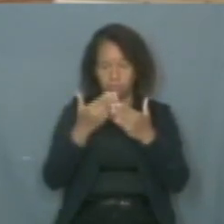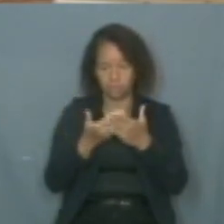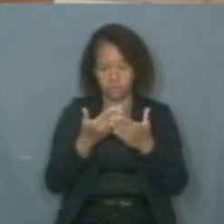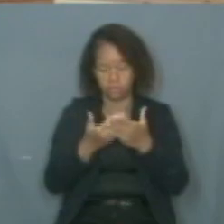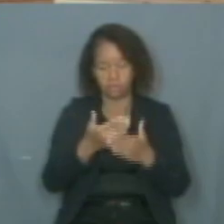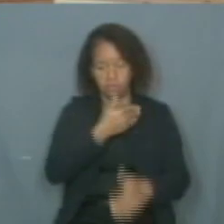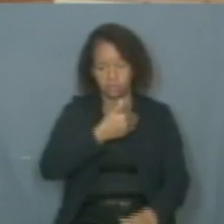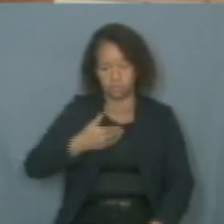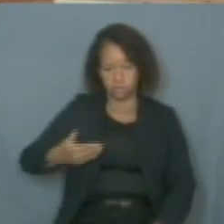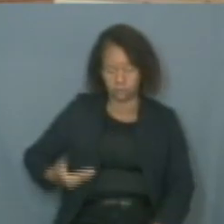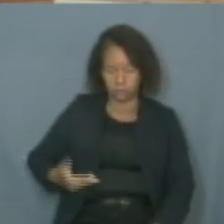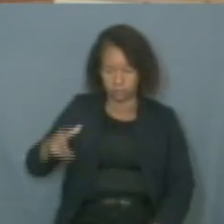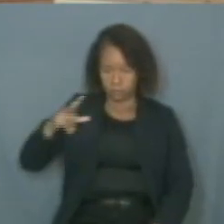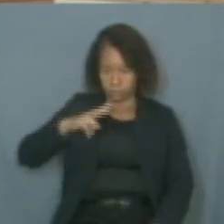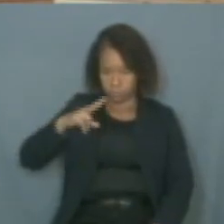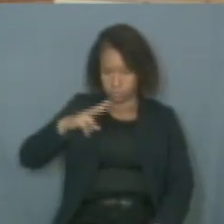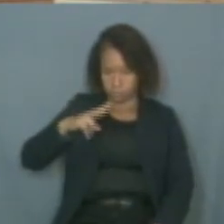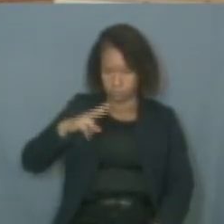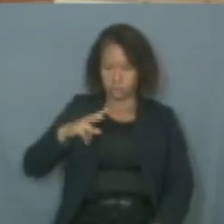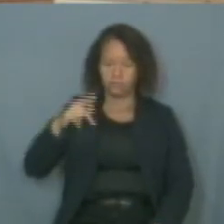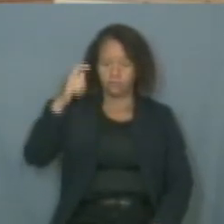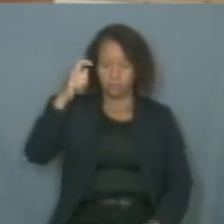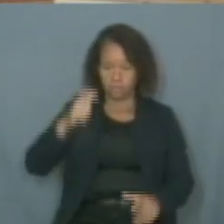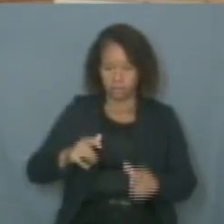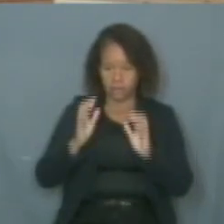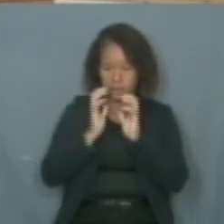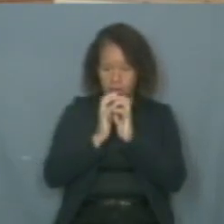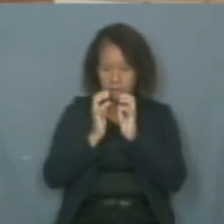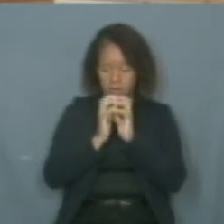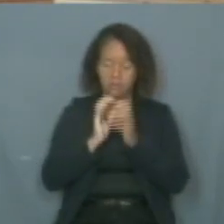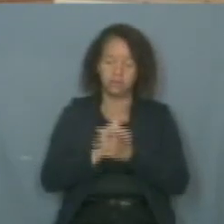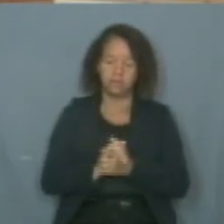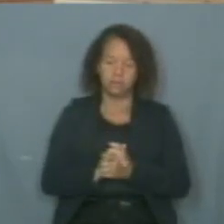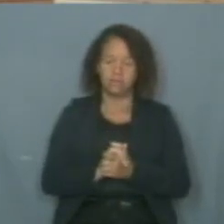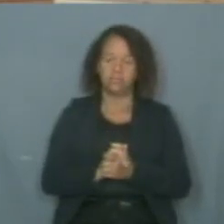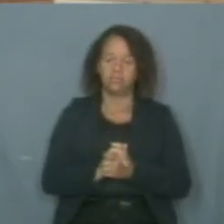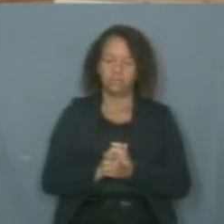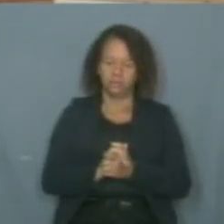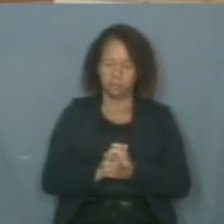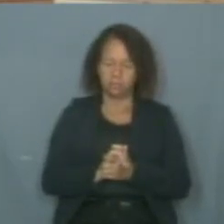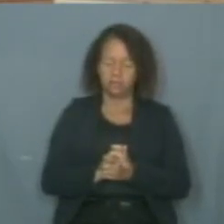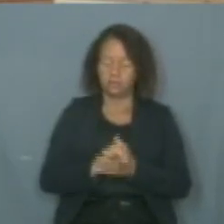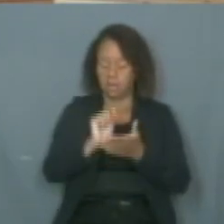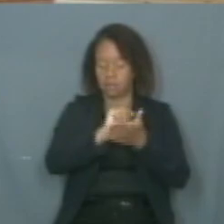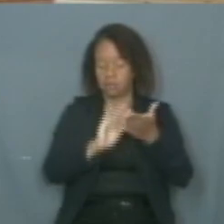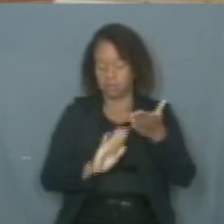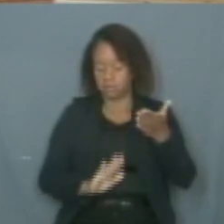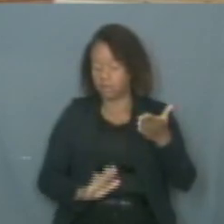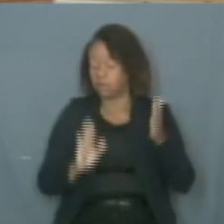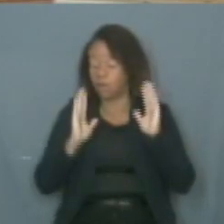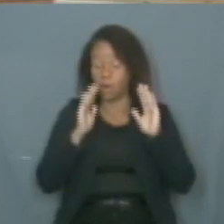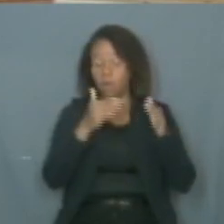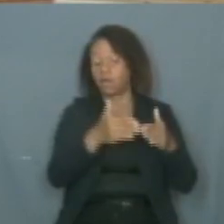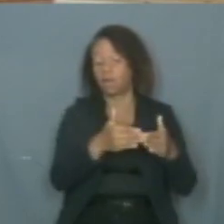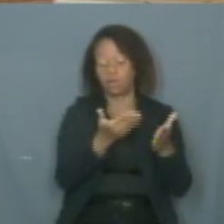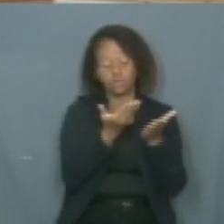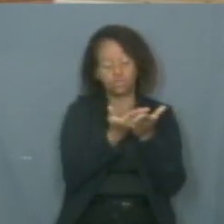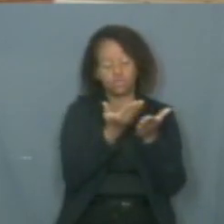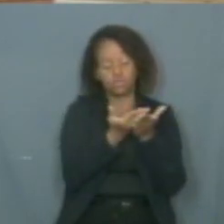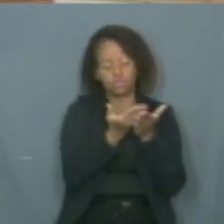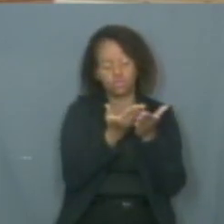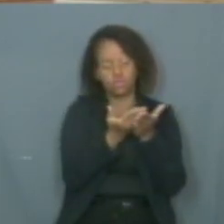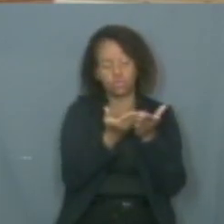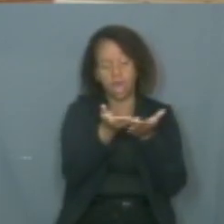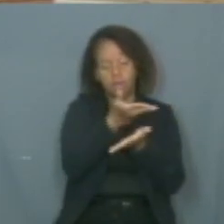estabelecimentos públicos e privados de ensino situados no município do Recife para atividades relacionadas ao estudo,